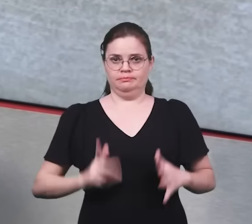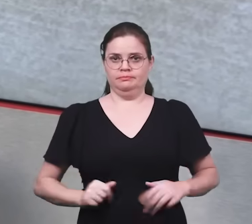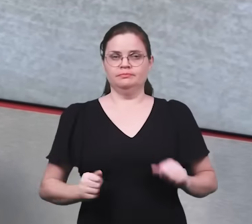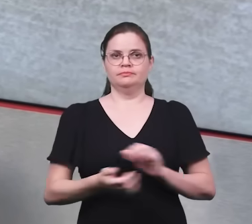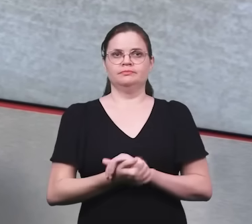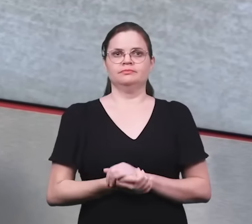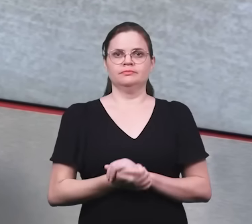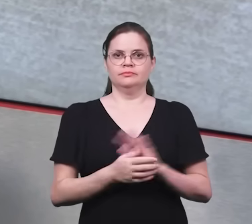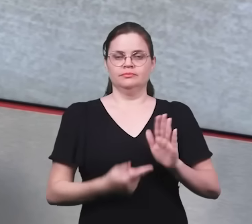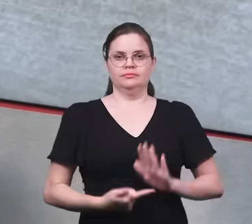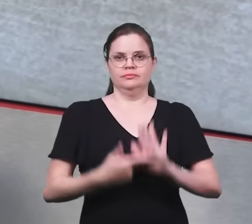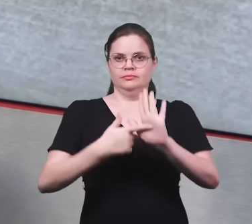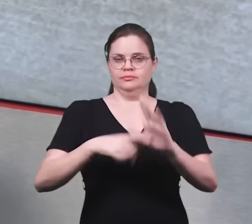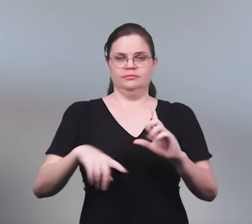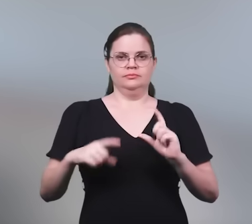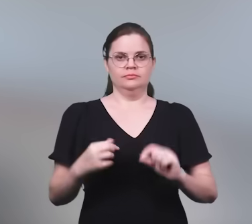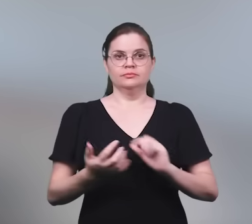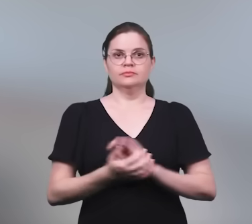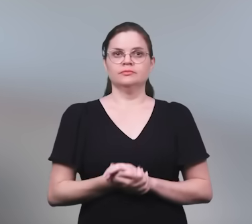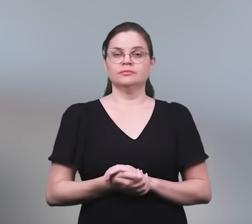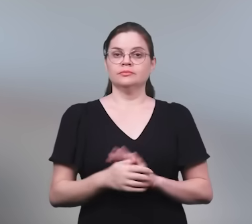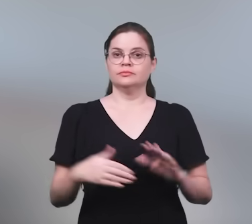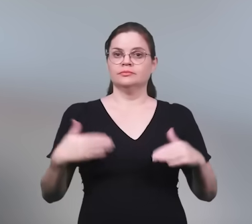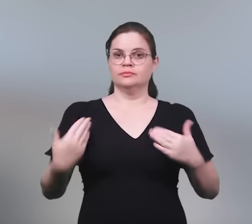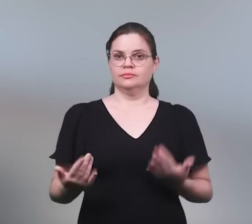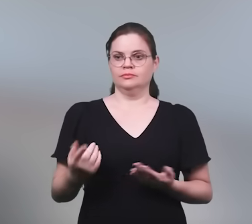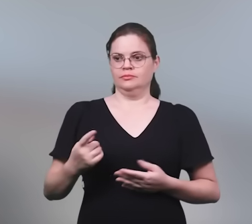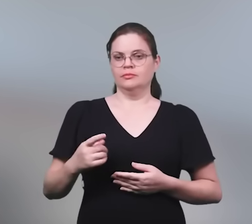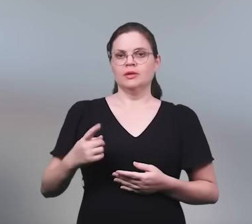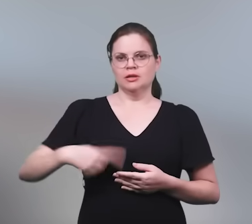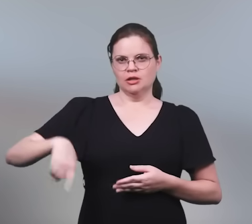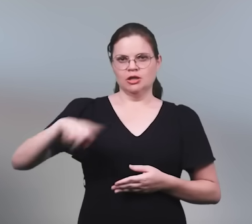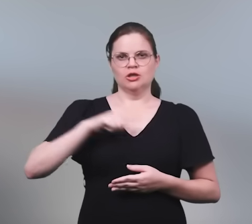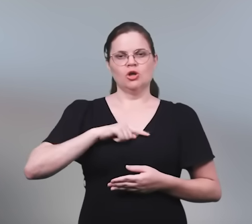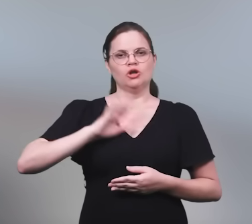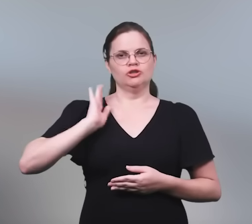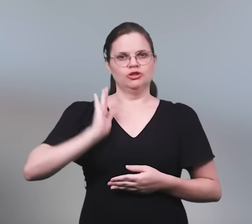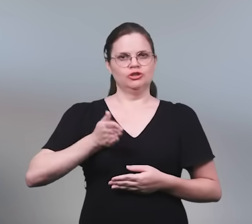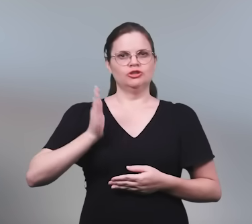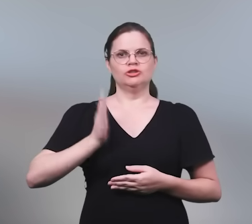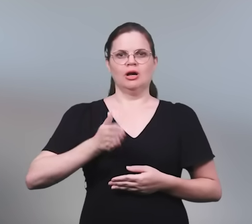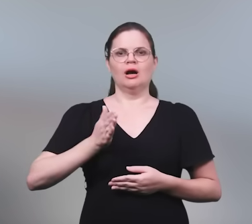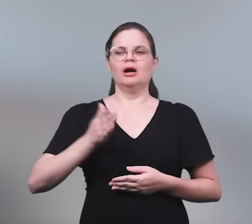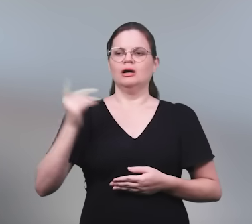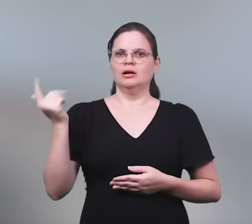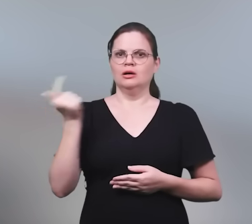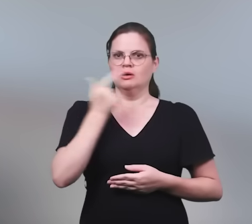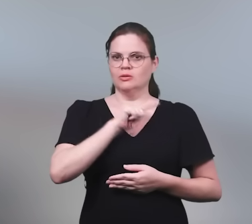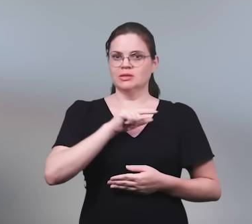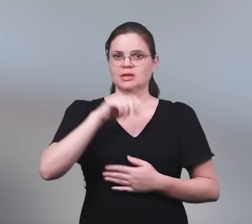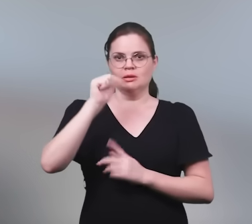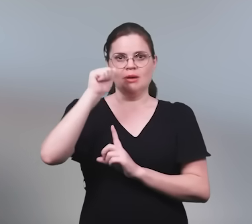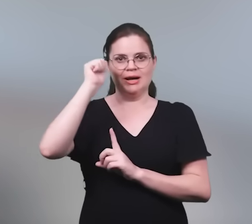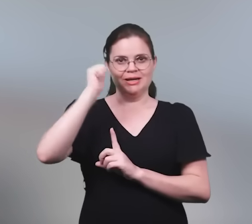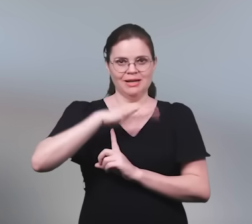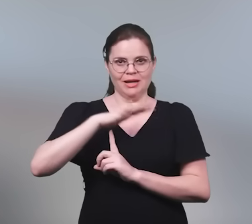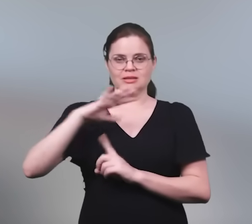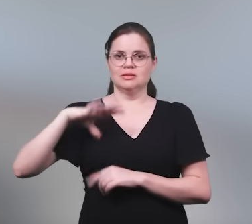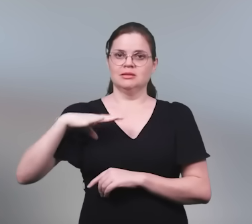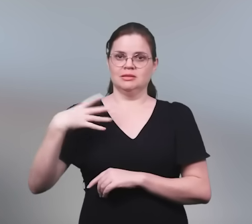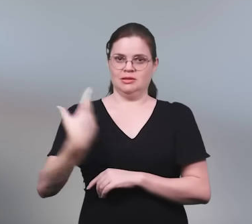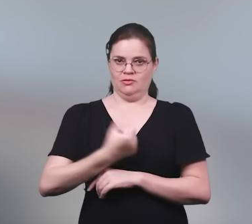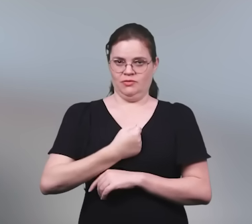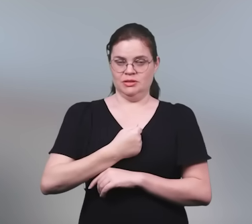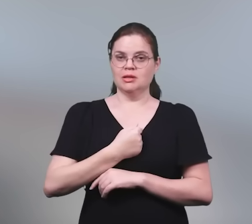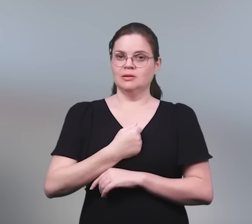ele conclui dizendo para Tito que, para que, sendo justificados pela sua graça, a graça de